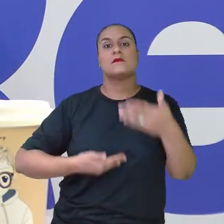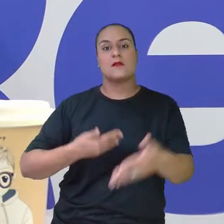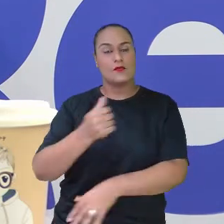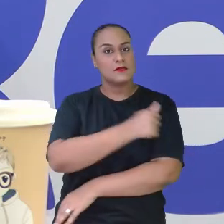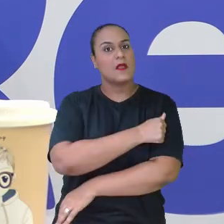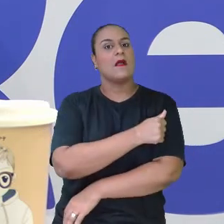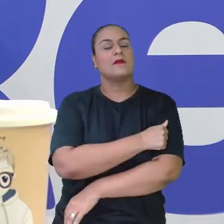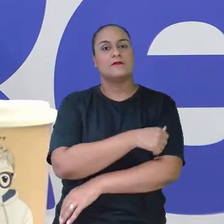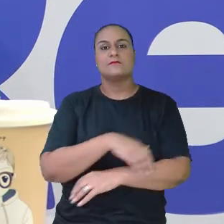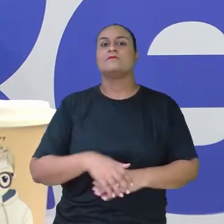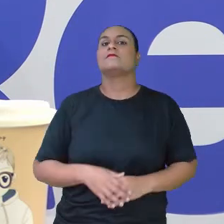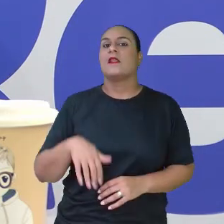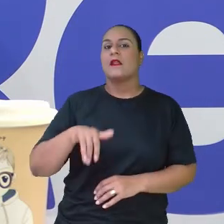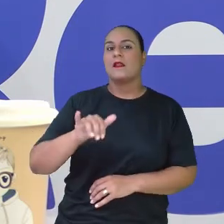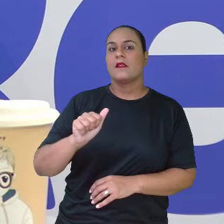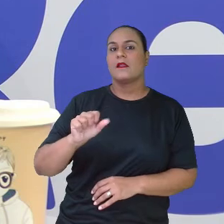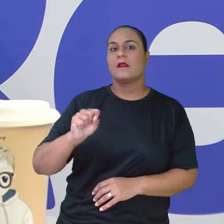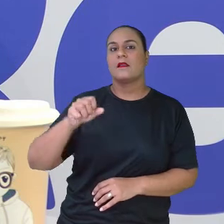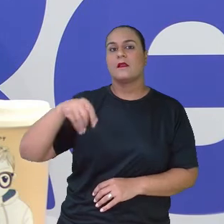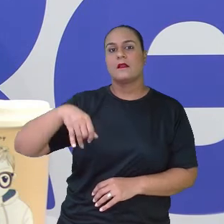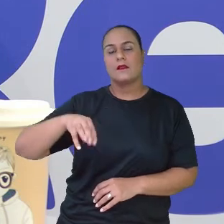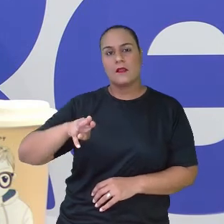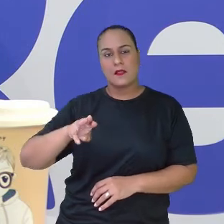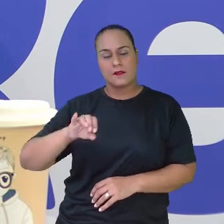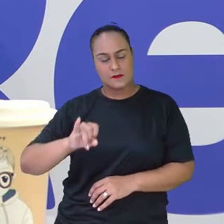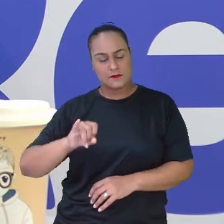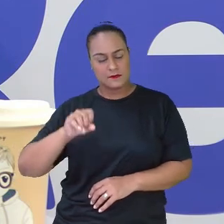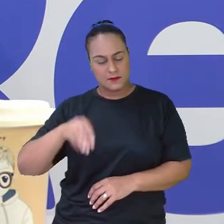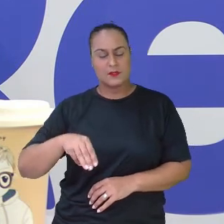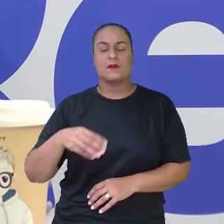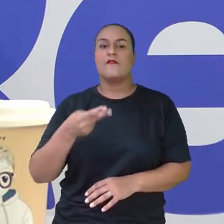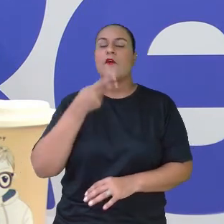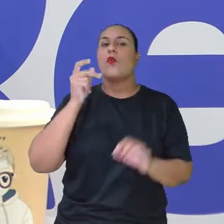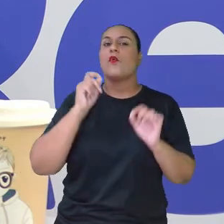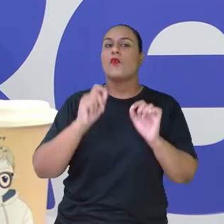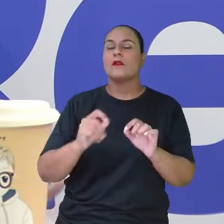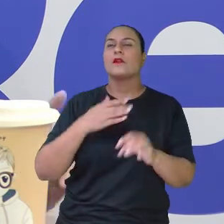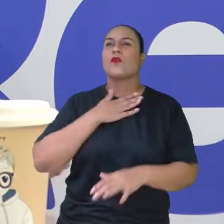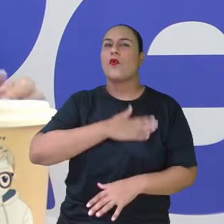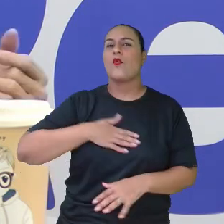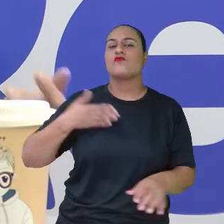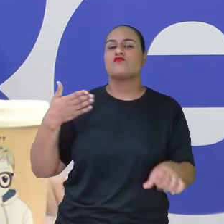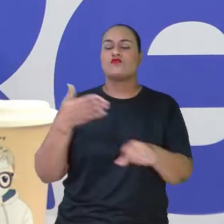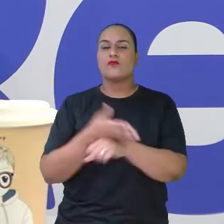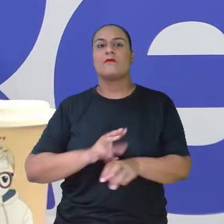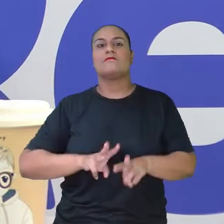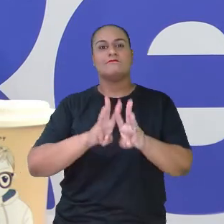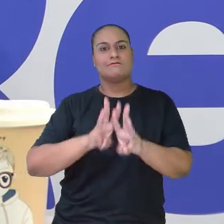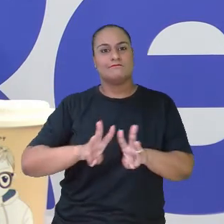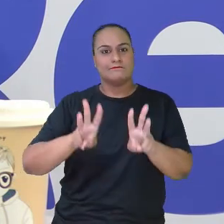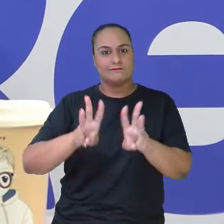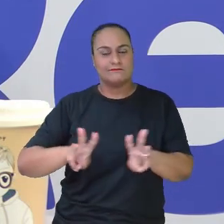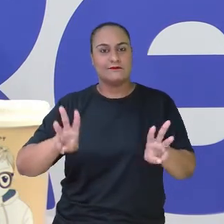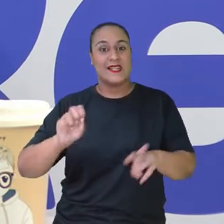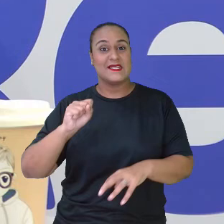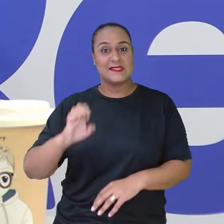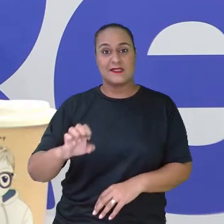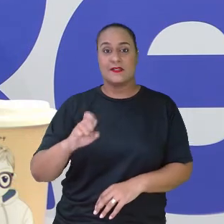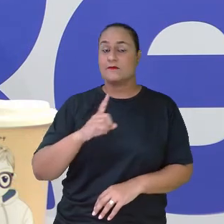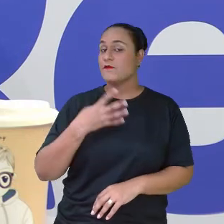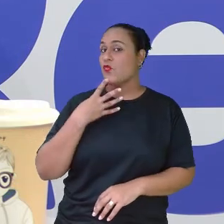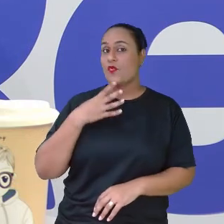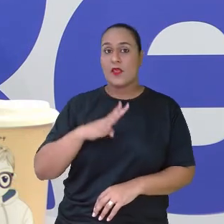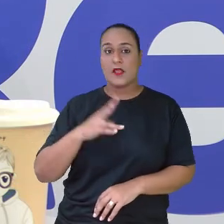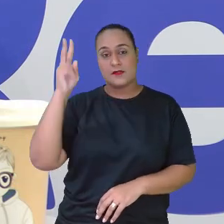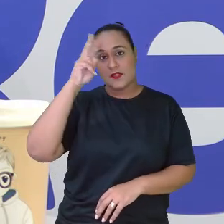deixa para Yasmin, porque ela disse que gosta da árvore de livros. Então, Yasmin, ó, termina de ler aí, se por um acaso você não conhece essa história, e coloca